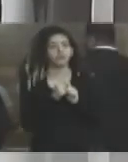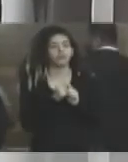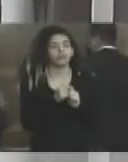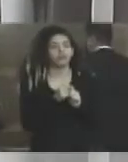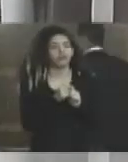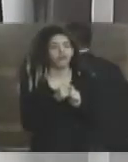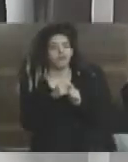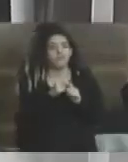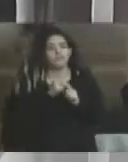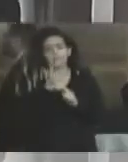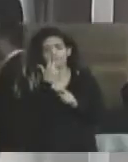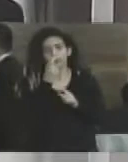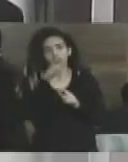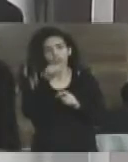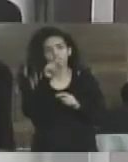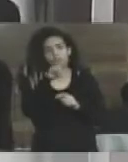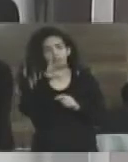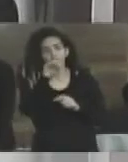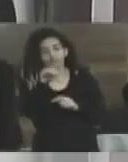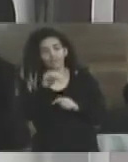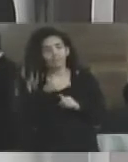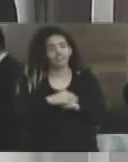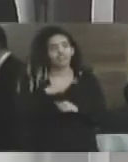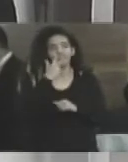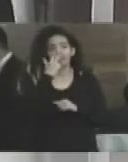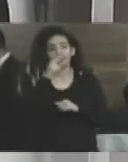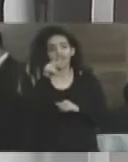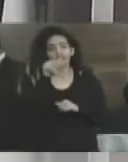Mário Bros, o vice-parente.